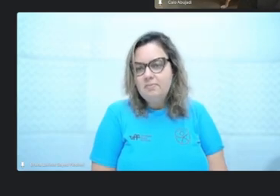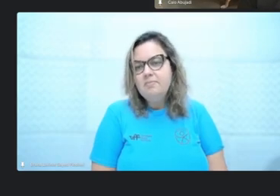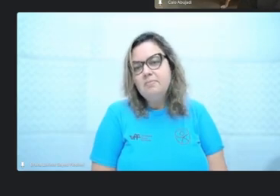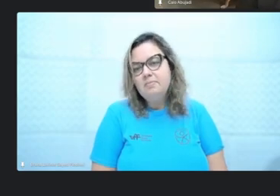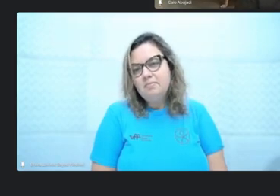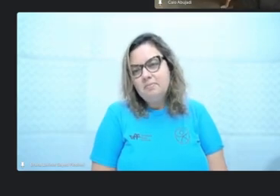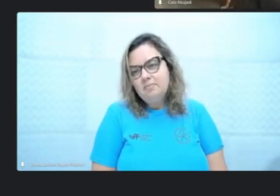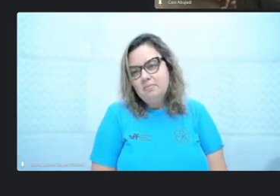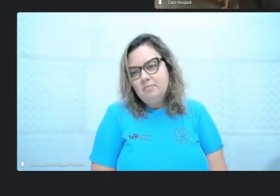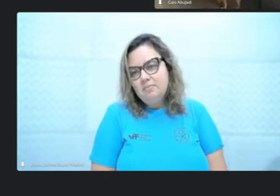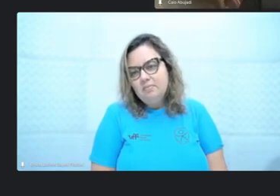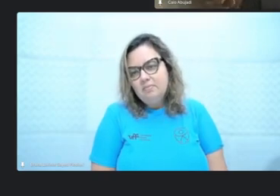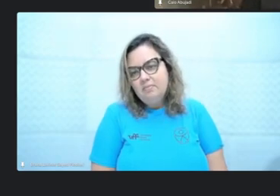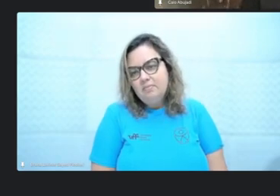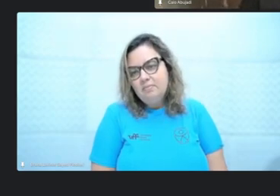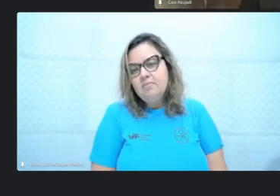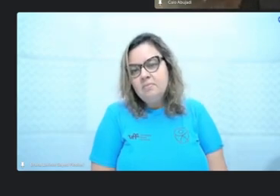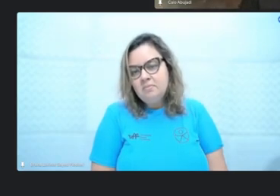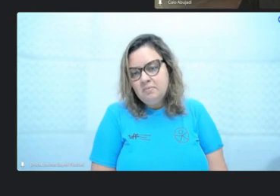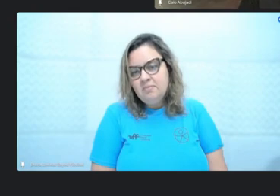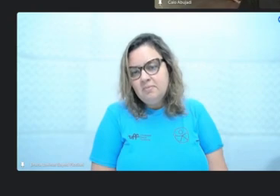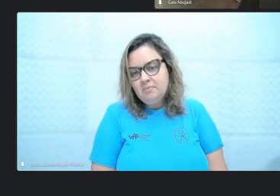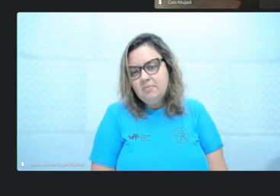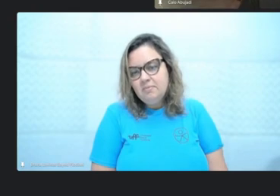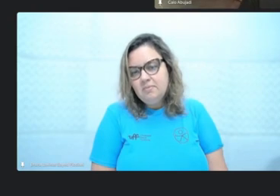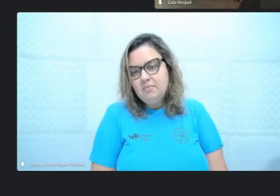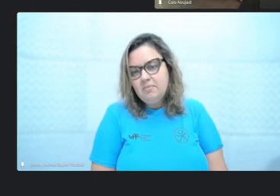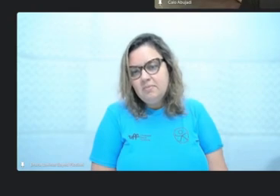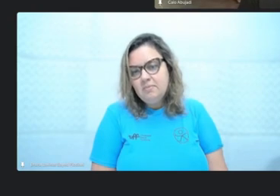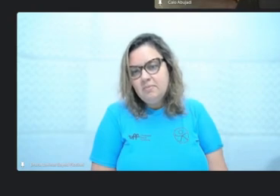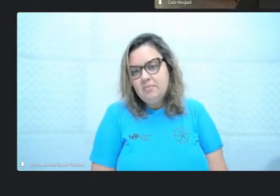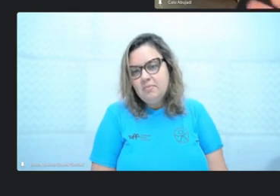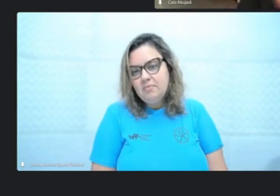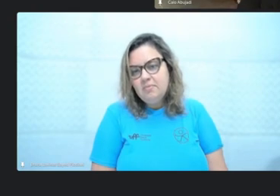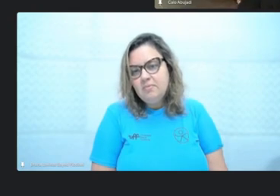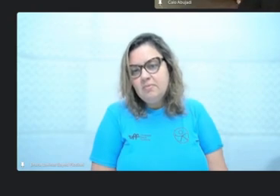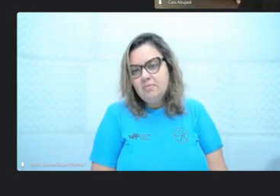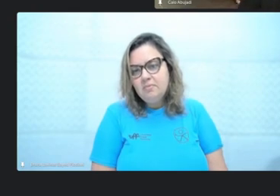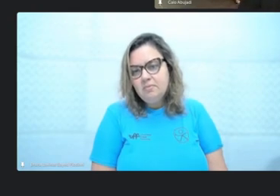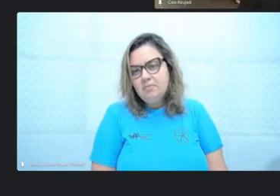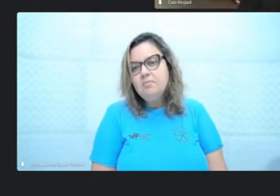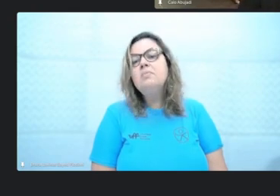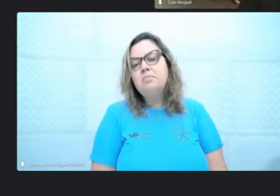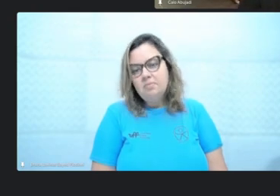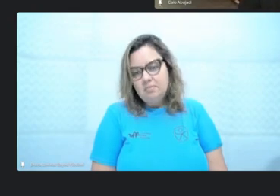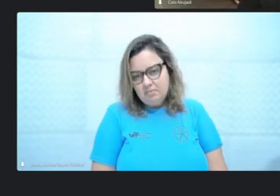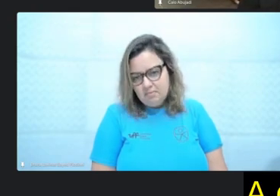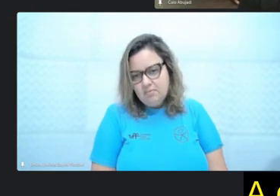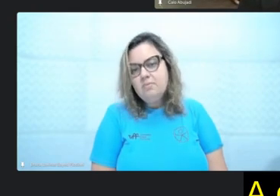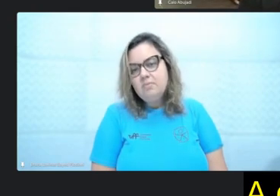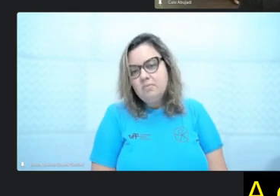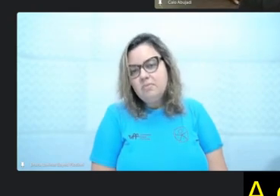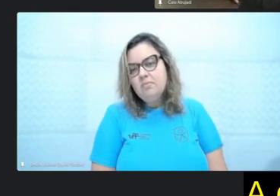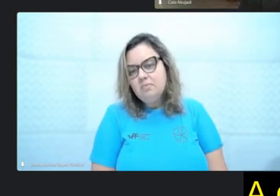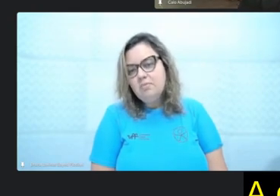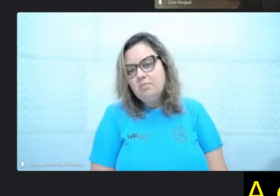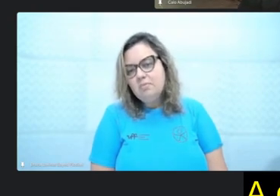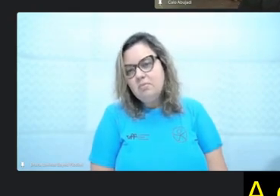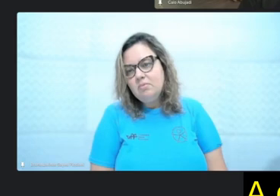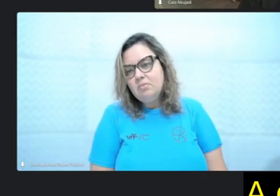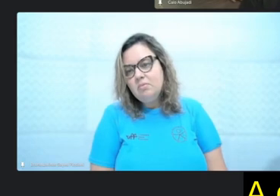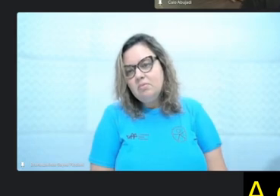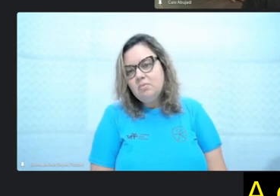desenvolvimento, cursos de gestão clínica. O próprio curso do autismo, que a UF vem abraçando, a gente tem